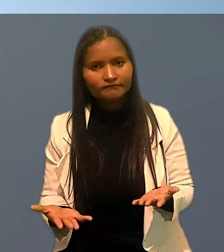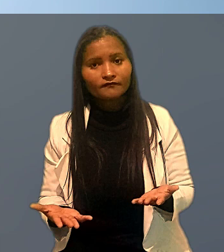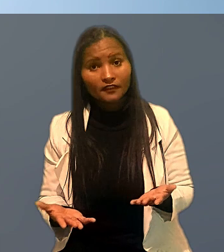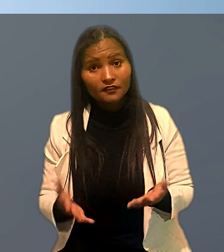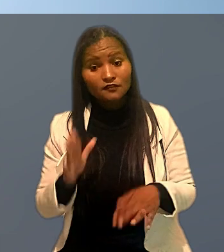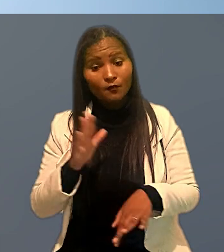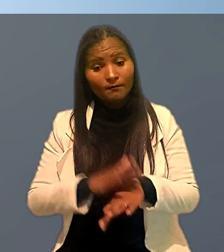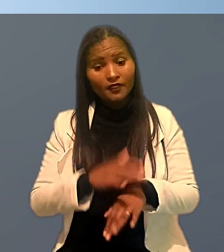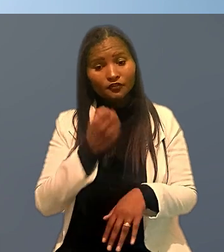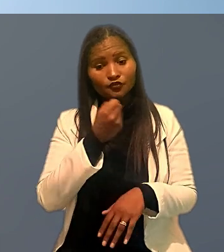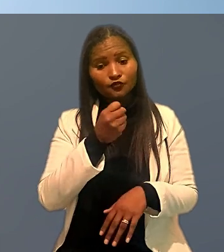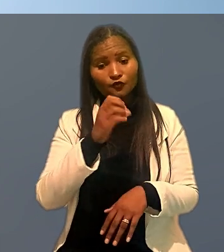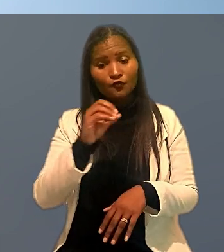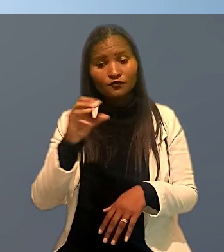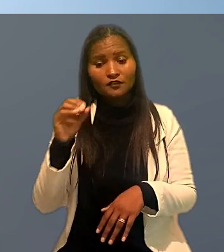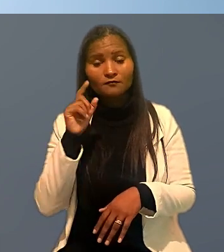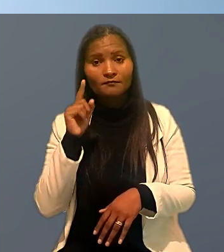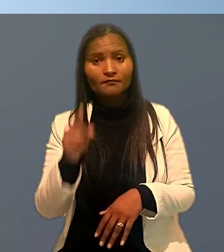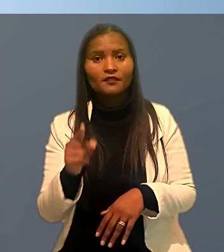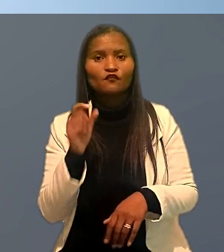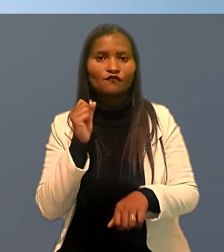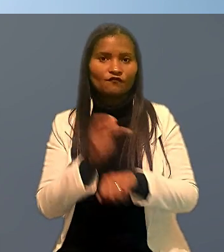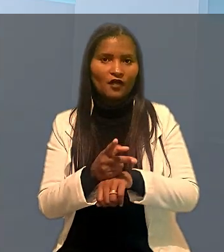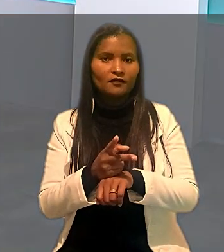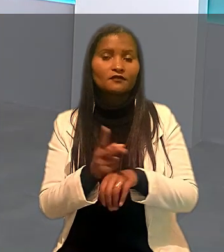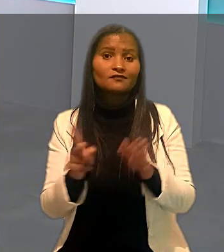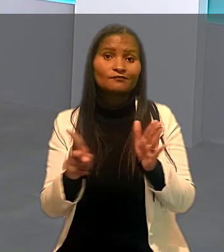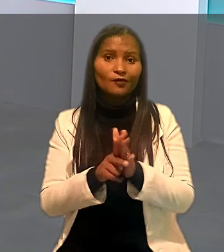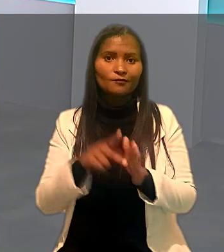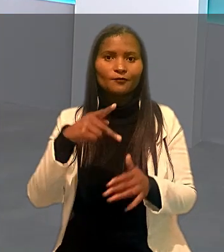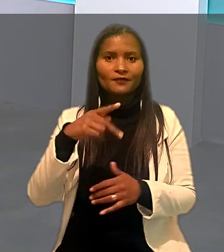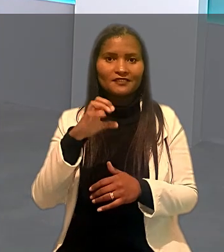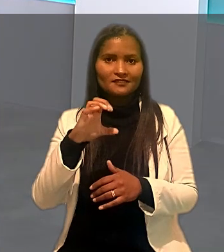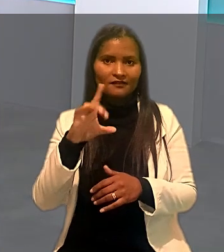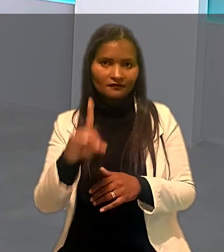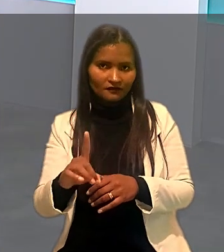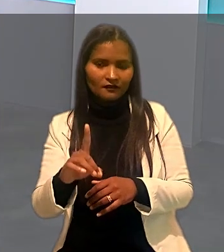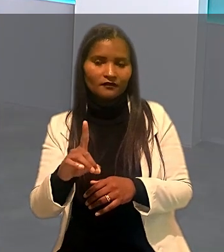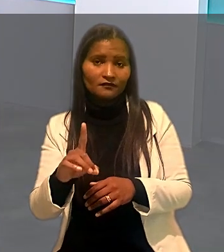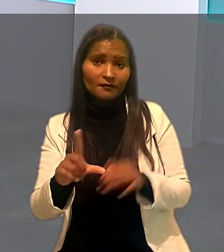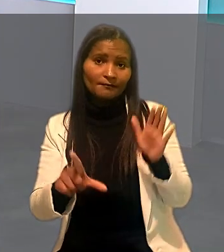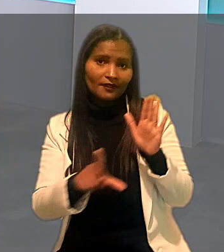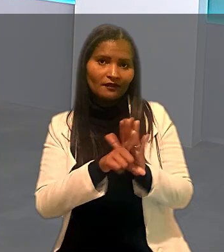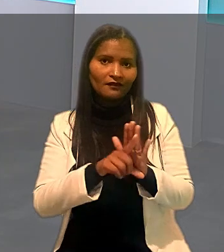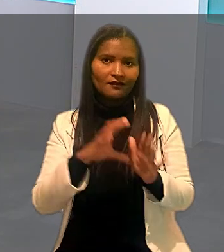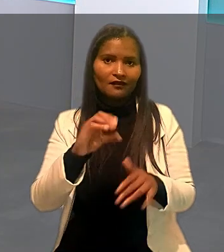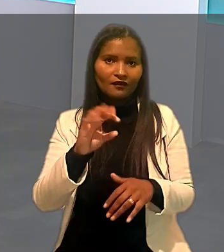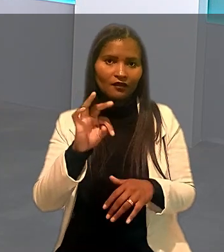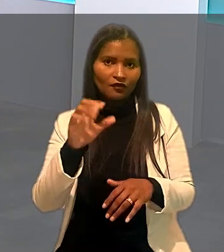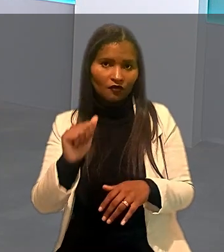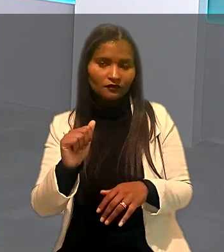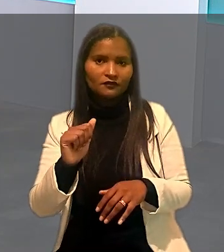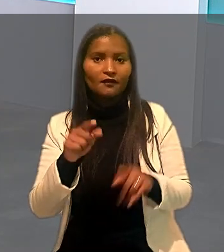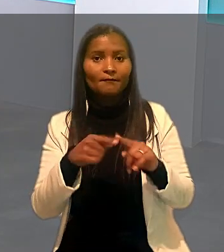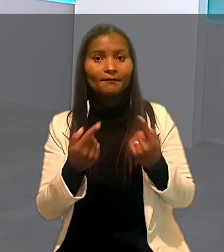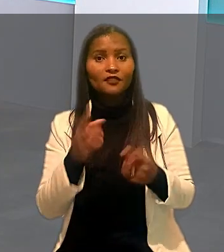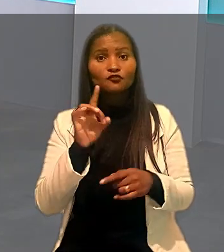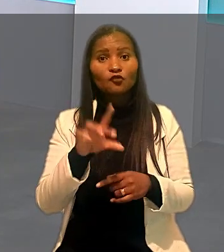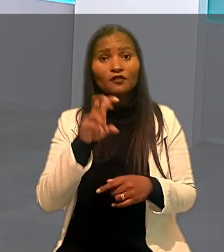Pois é, Anderson, são mais de 800 mil vagas destinadas a PCDs por meio da lei de cotas. Mas mas